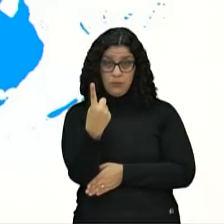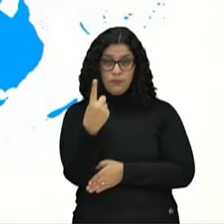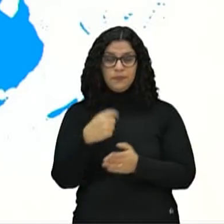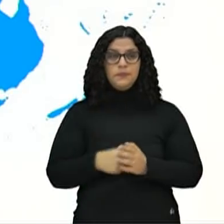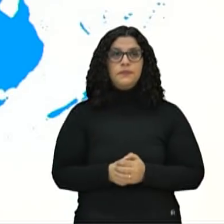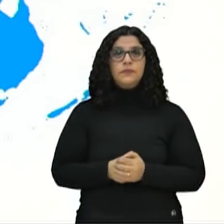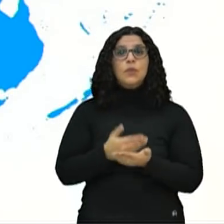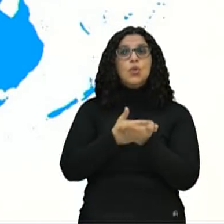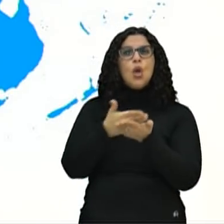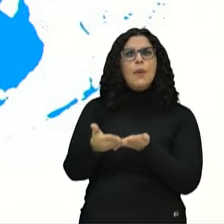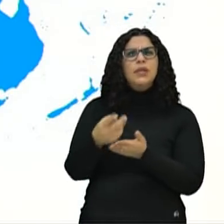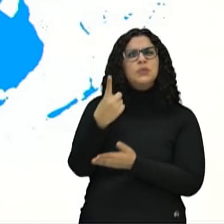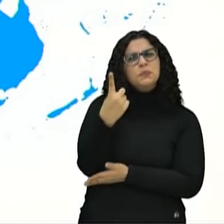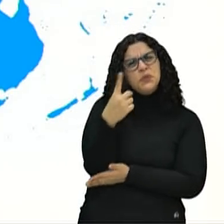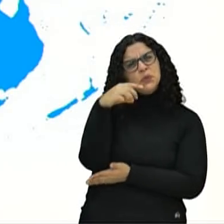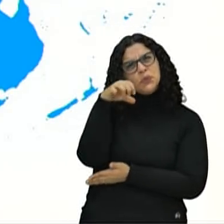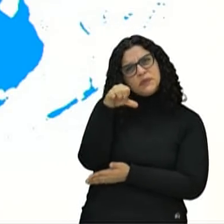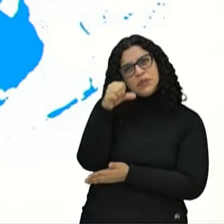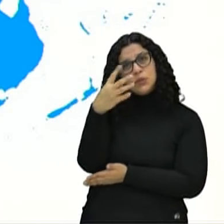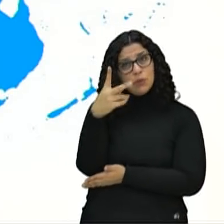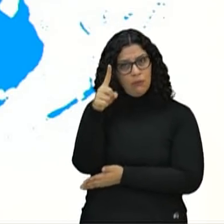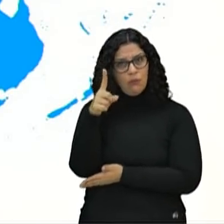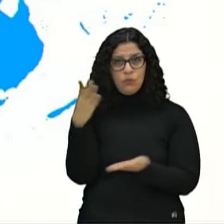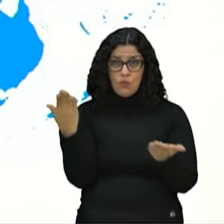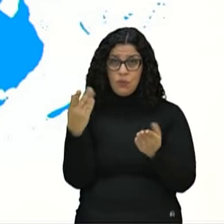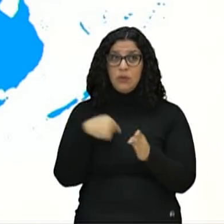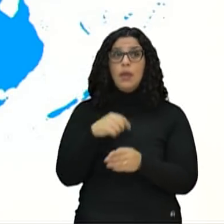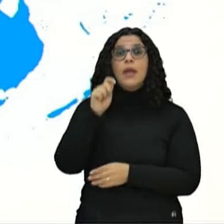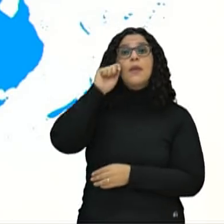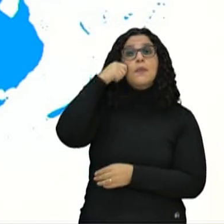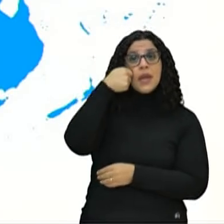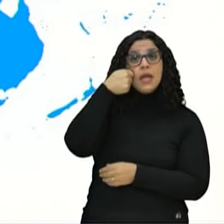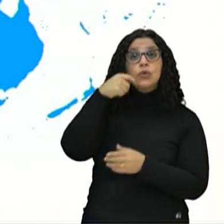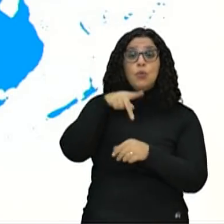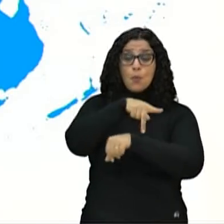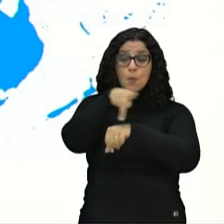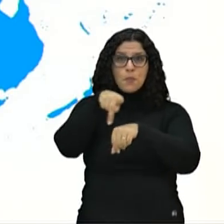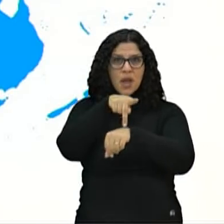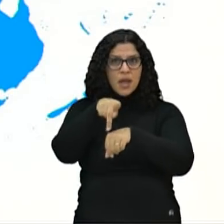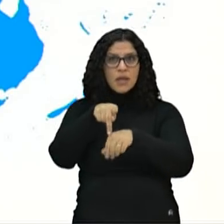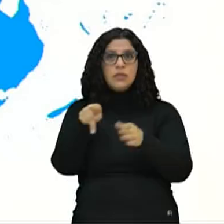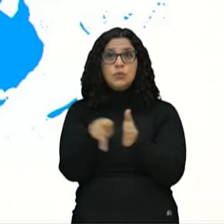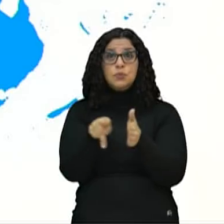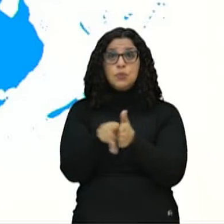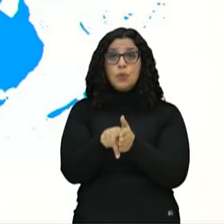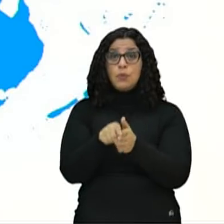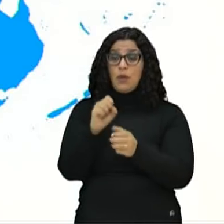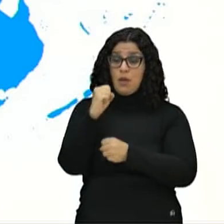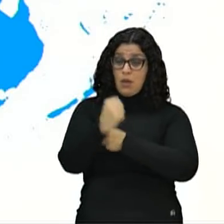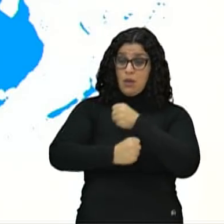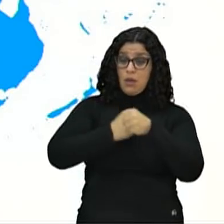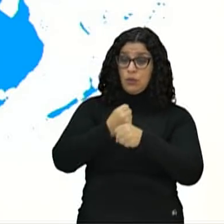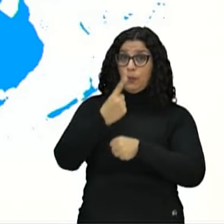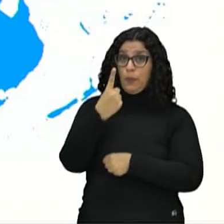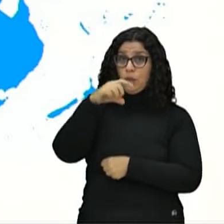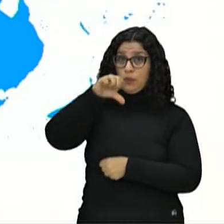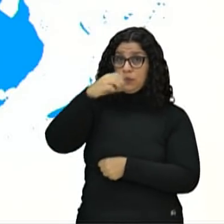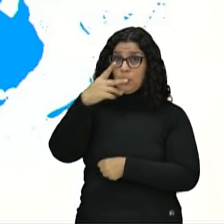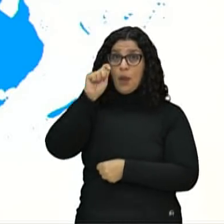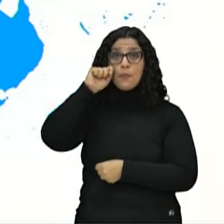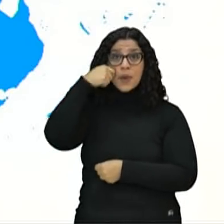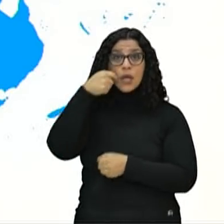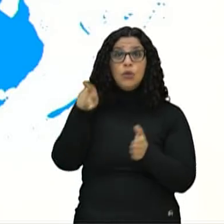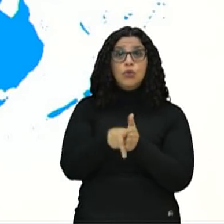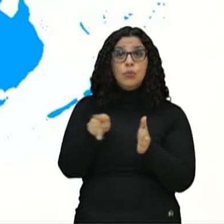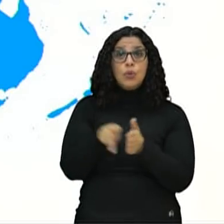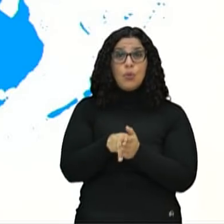1941, iniciozinho de 1941. Em preto, os países, durante o ano de 1941, em preto, os